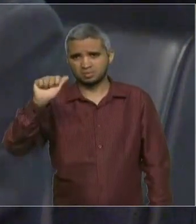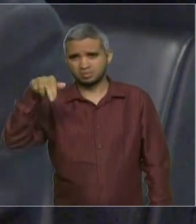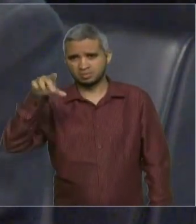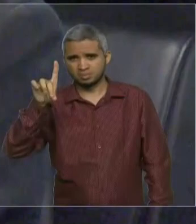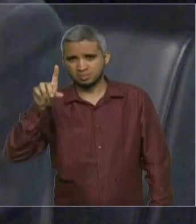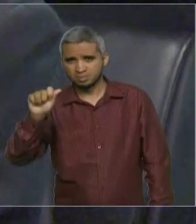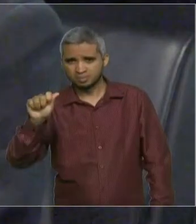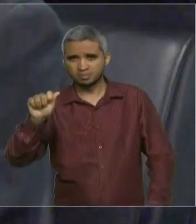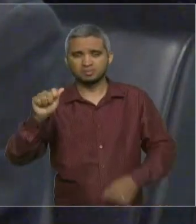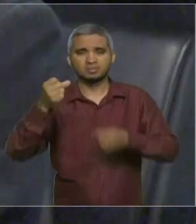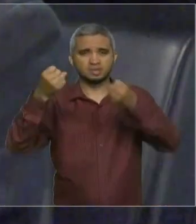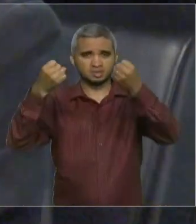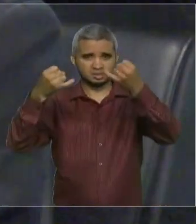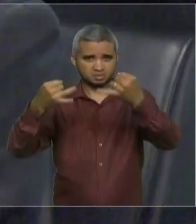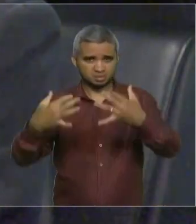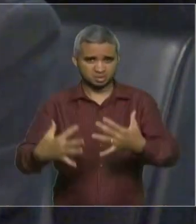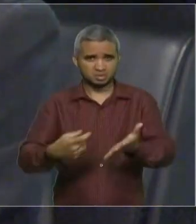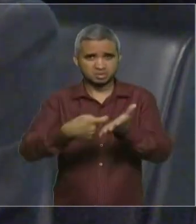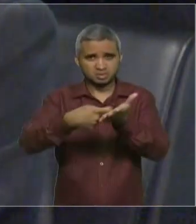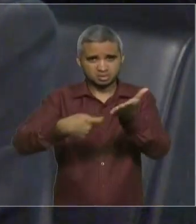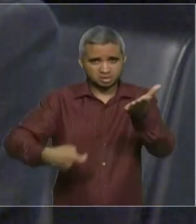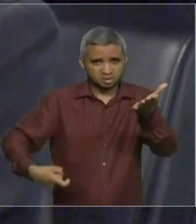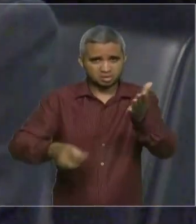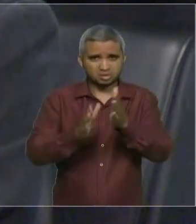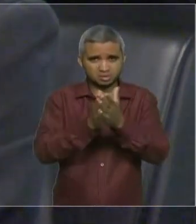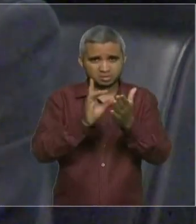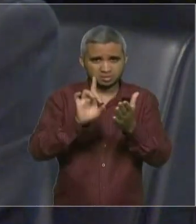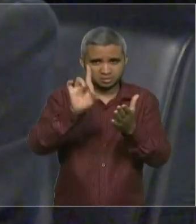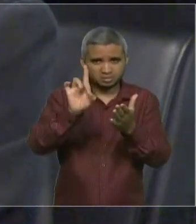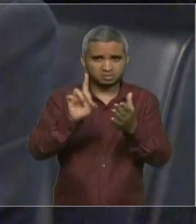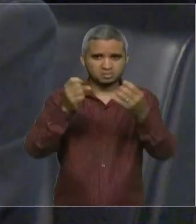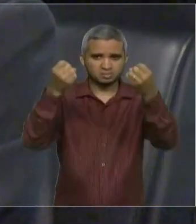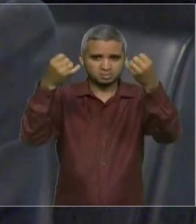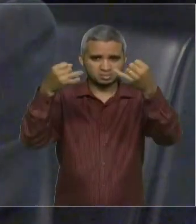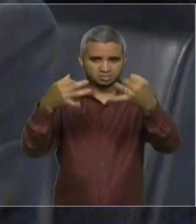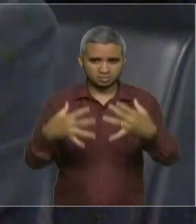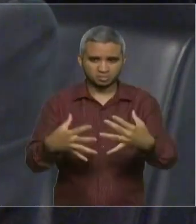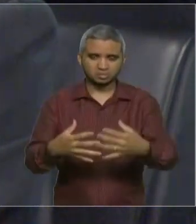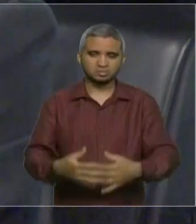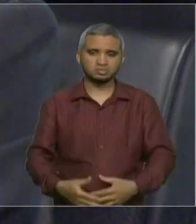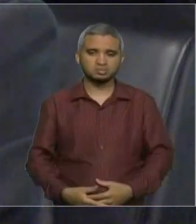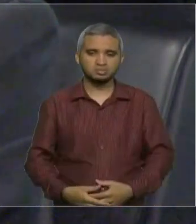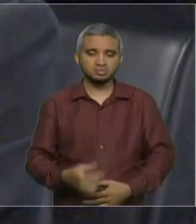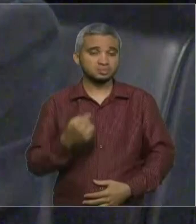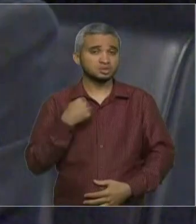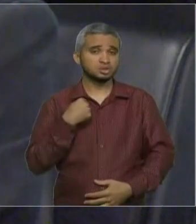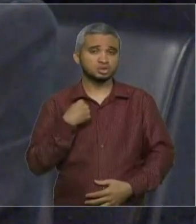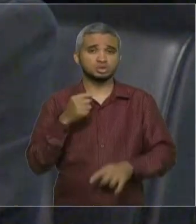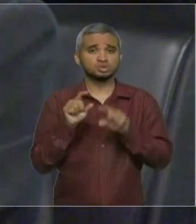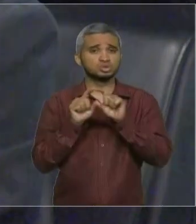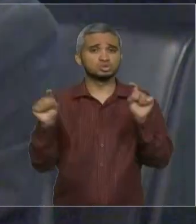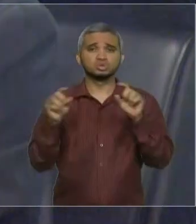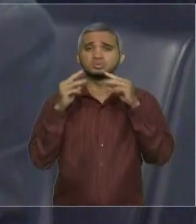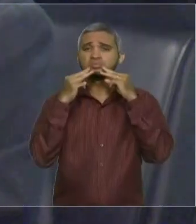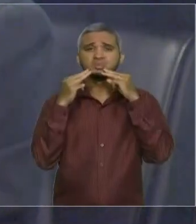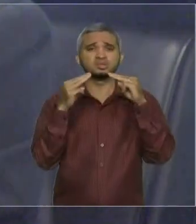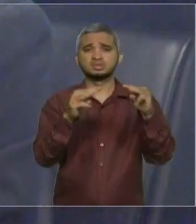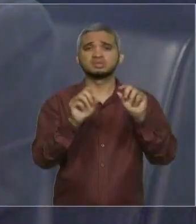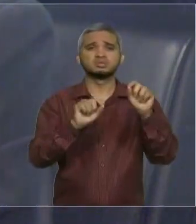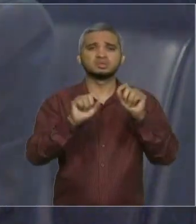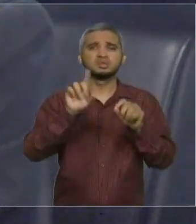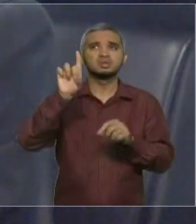texto tão maravilhoso, né? É aquela coisa, eu só trago aquela mensagem do que Deus dá o fato que a